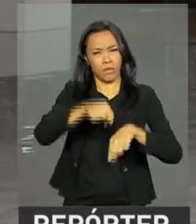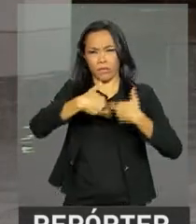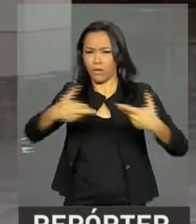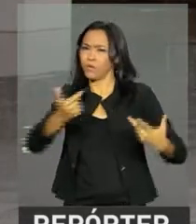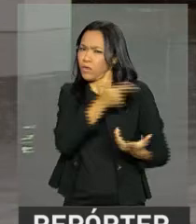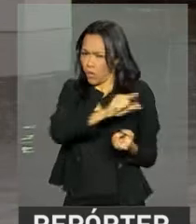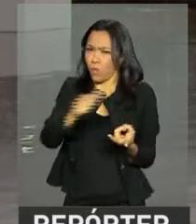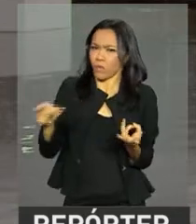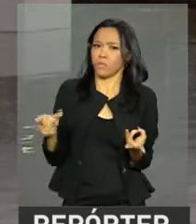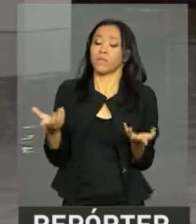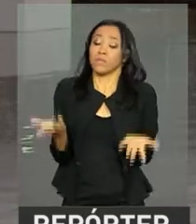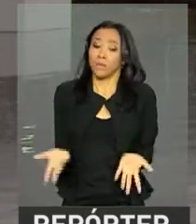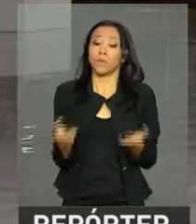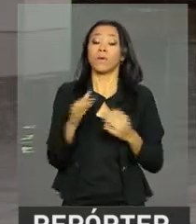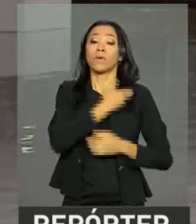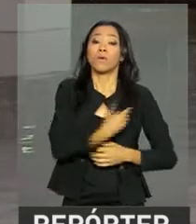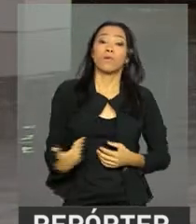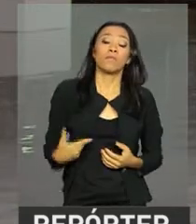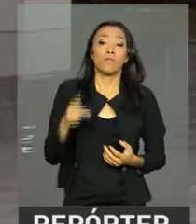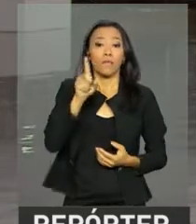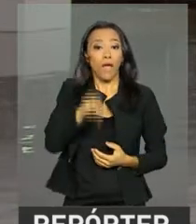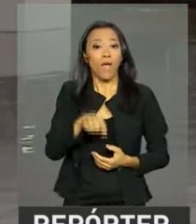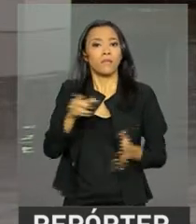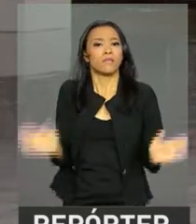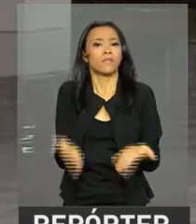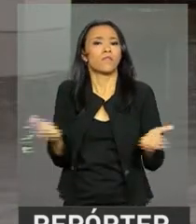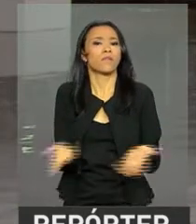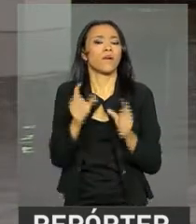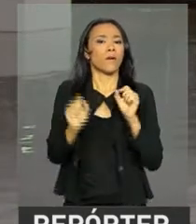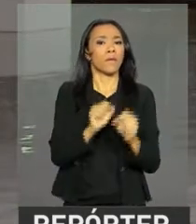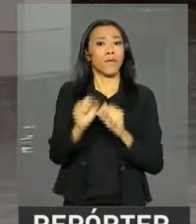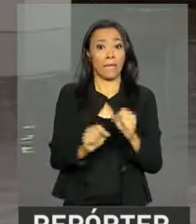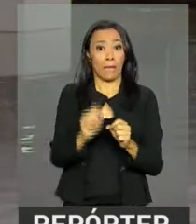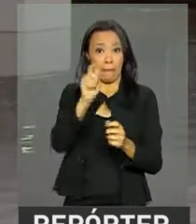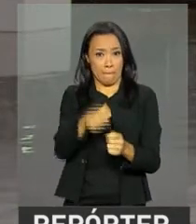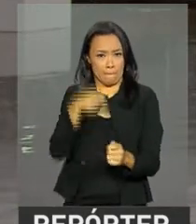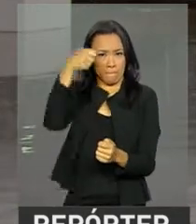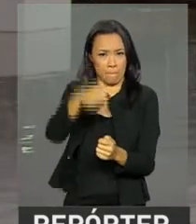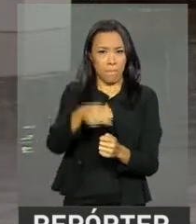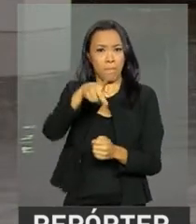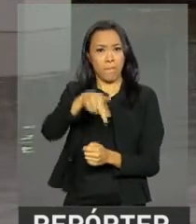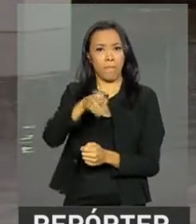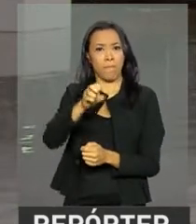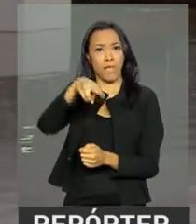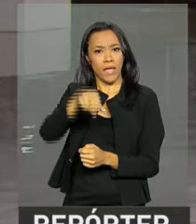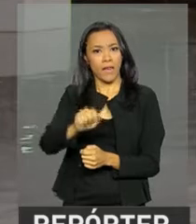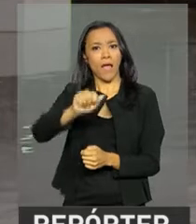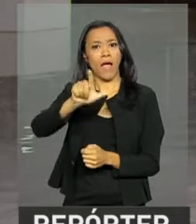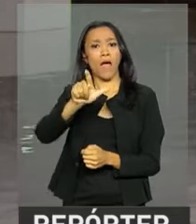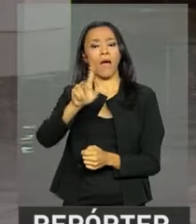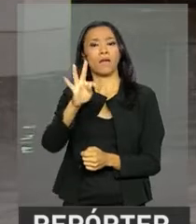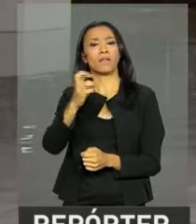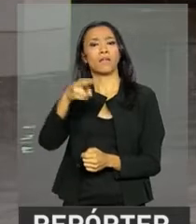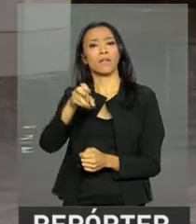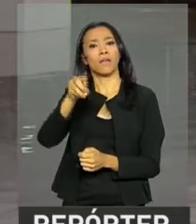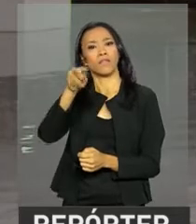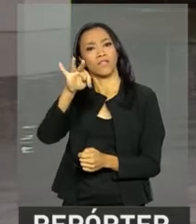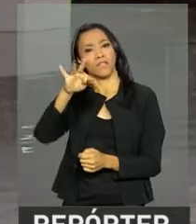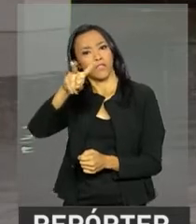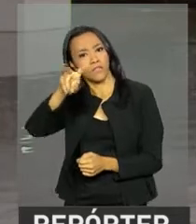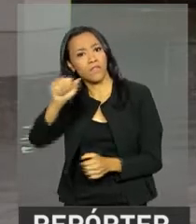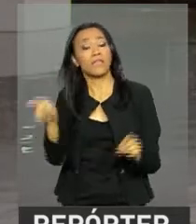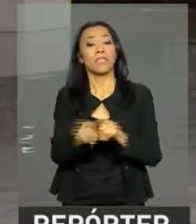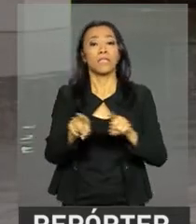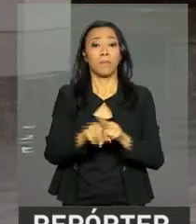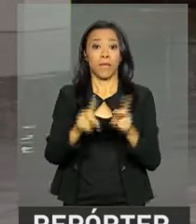governo que é a incentivar a adoção de penas alternativas e o uso de tornozeleiras eletrônicas iniciativas para auxiliar